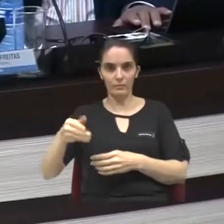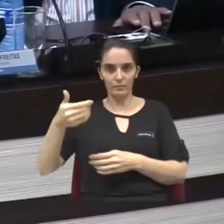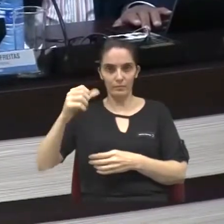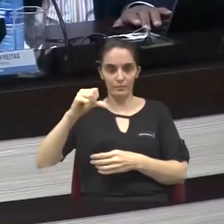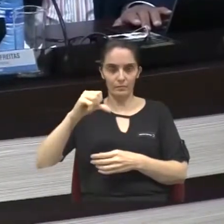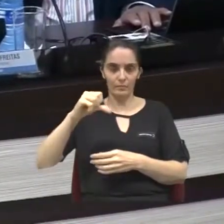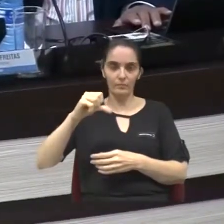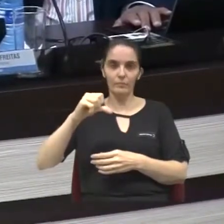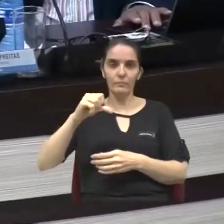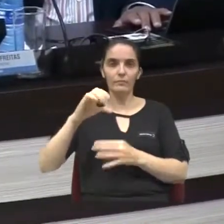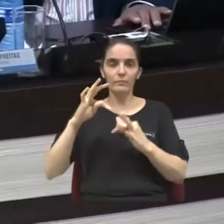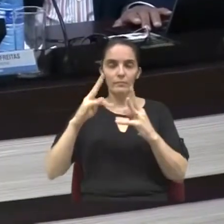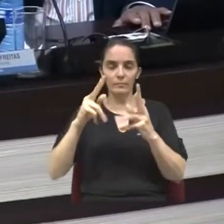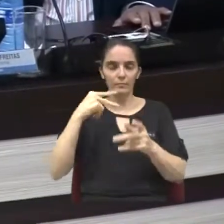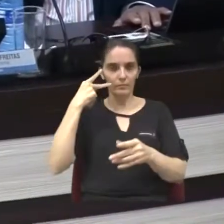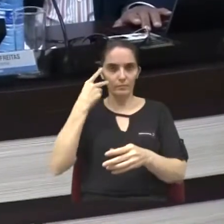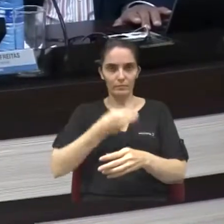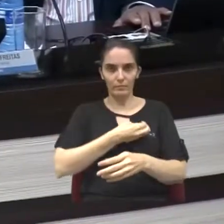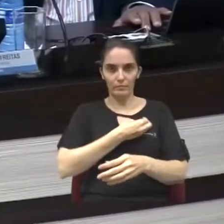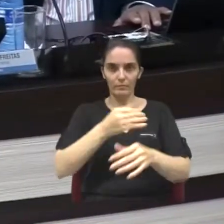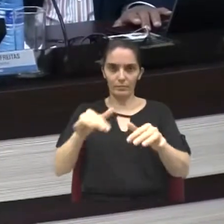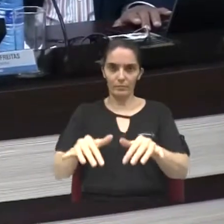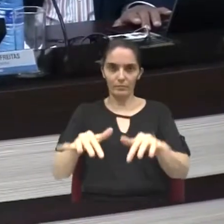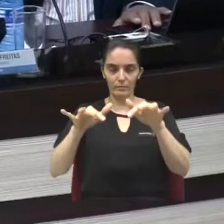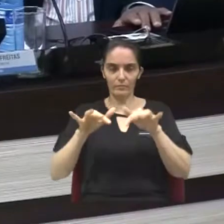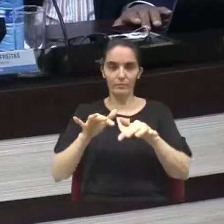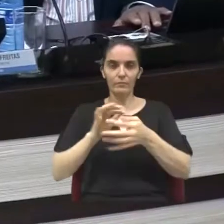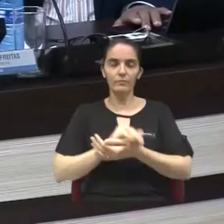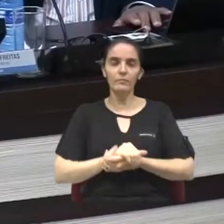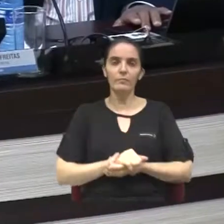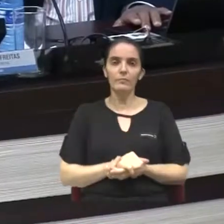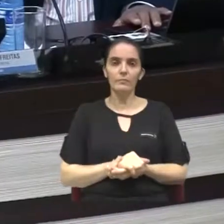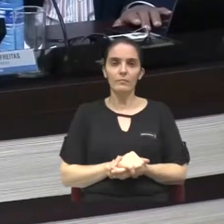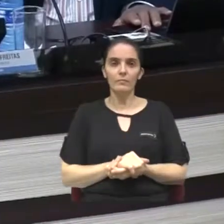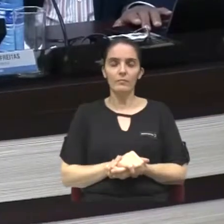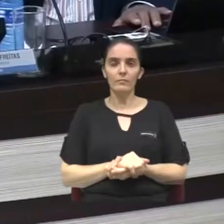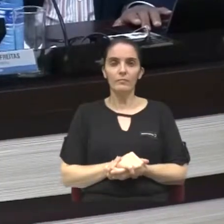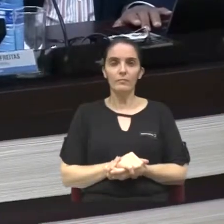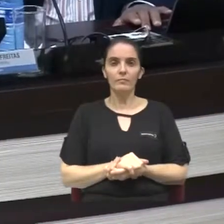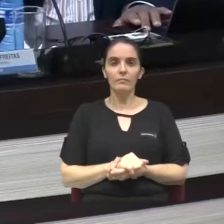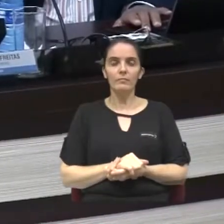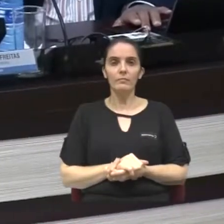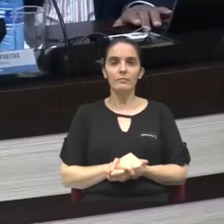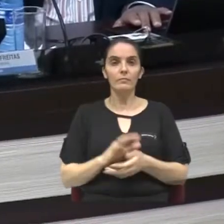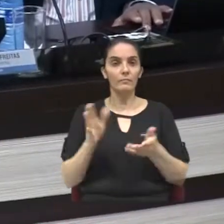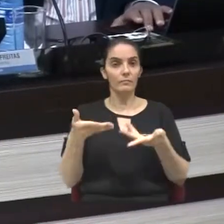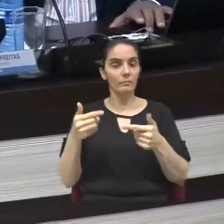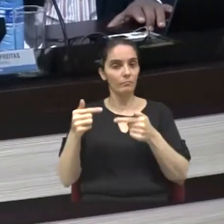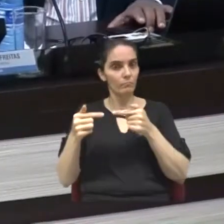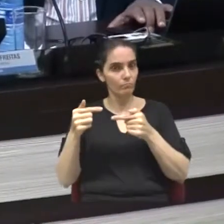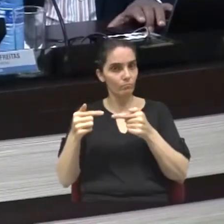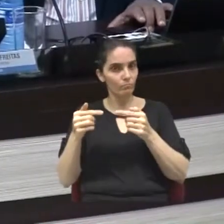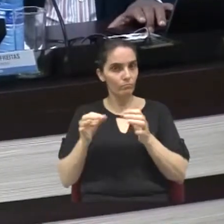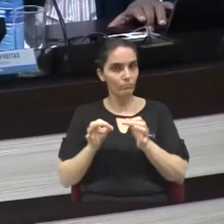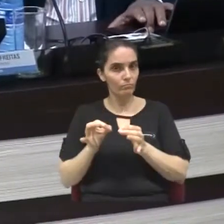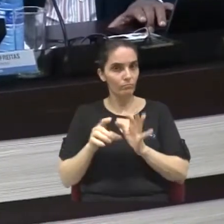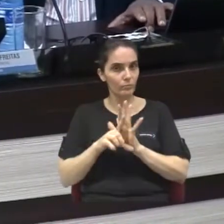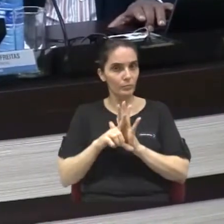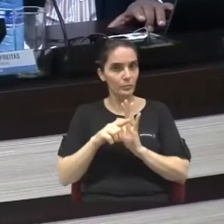1849/19, por todos os vereadores presentes no plenário. Está agora em discussão o projeto